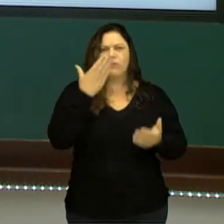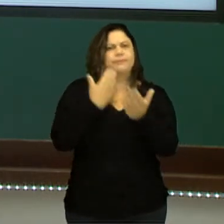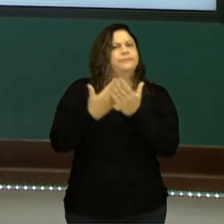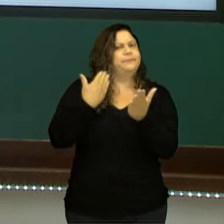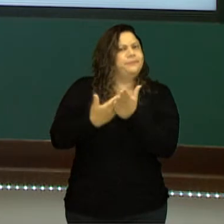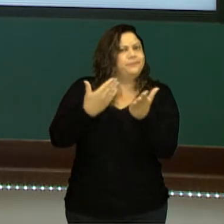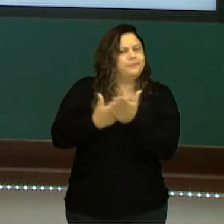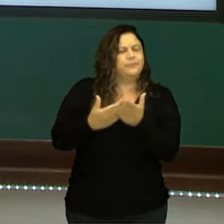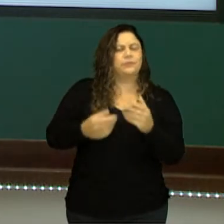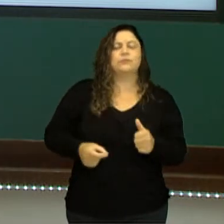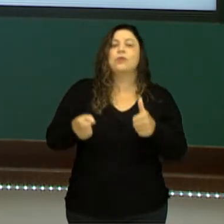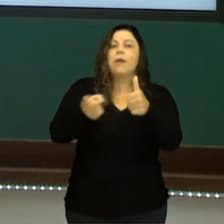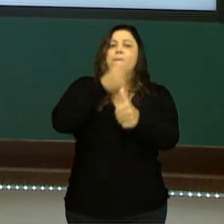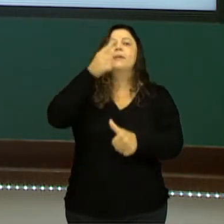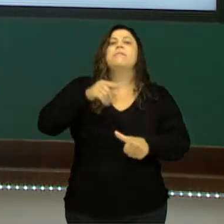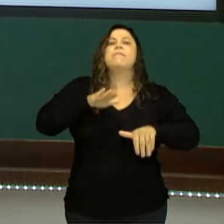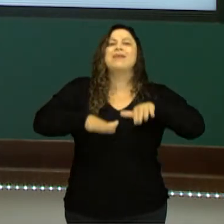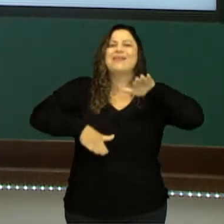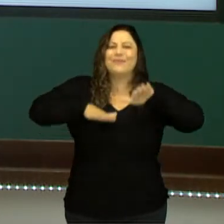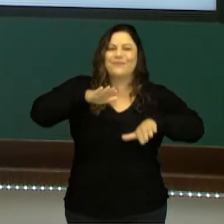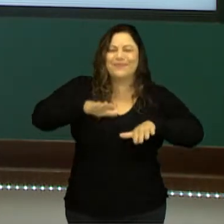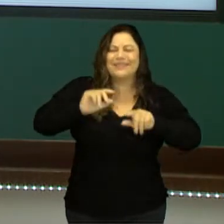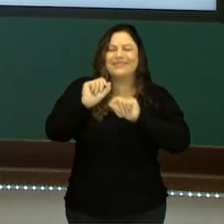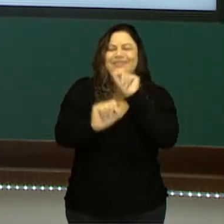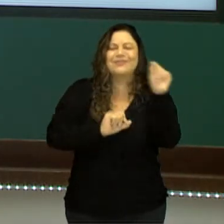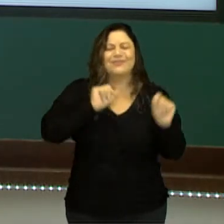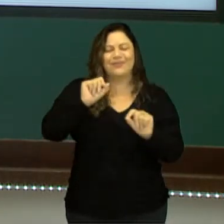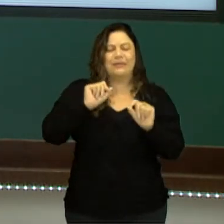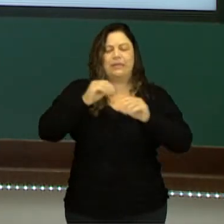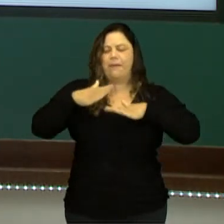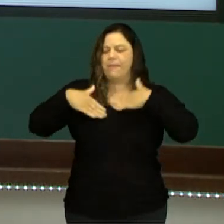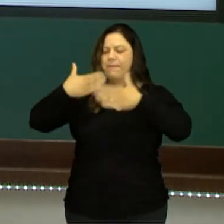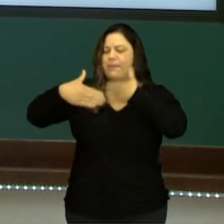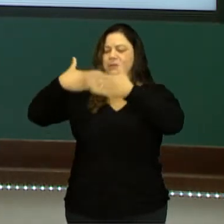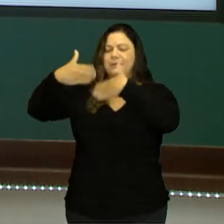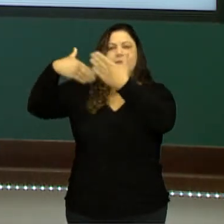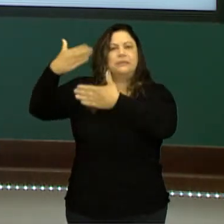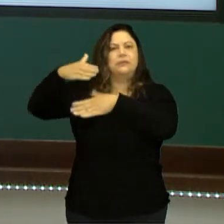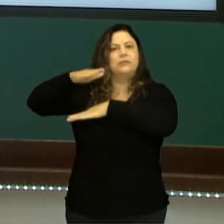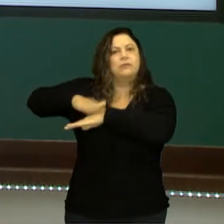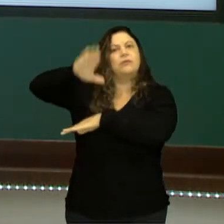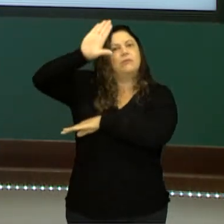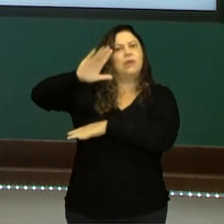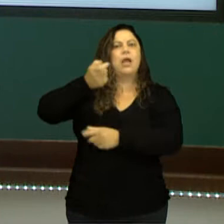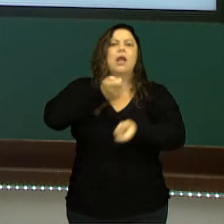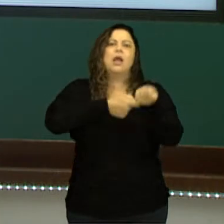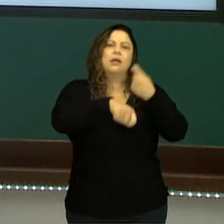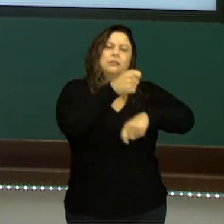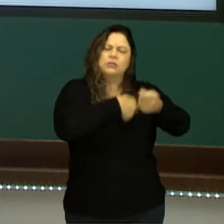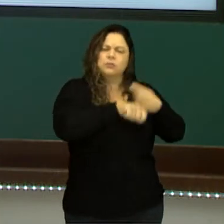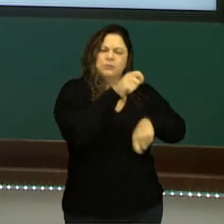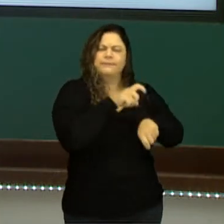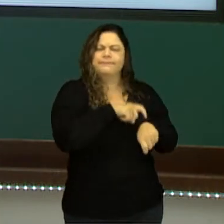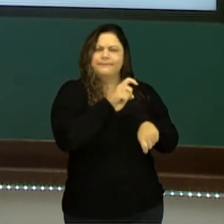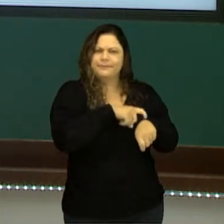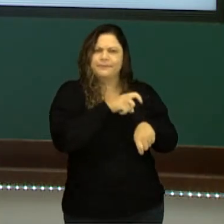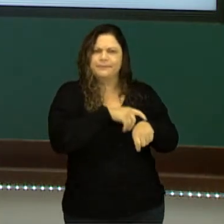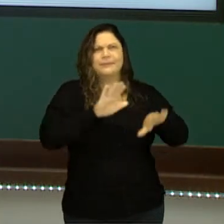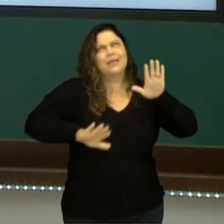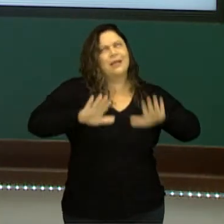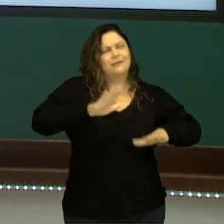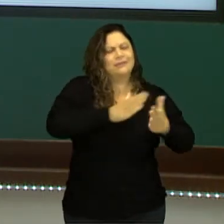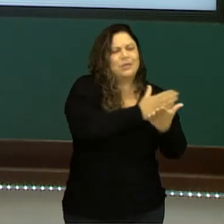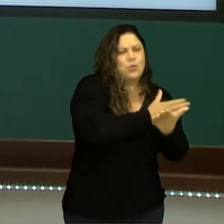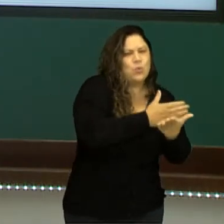primeiro passo é entender em qual pilar você precisa se desenvolver mais. É administrar o tempo. Às vezes você começa numa